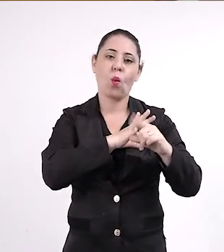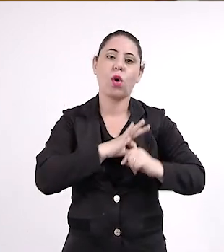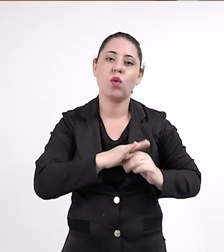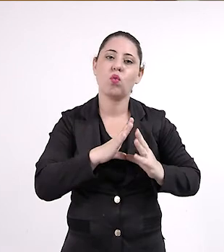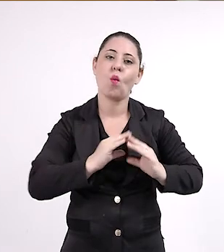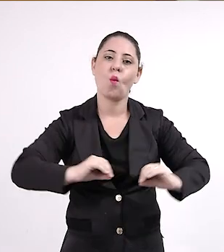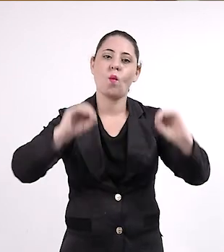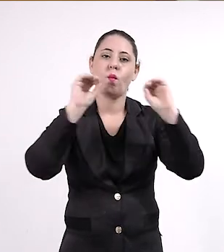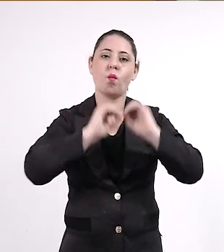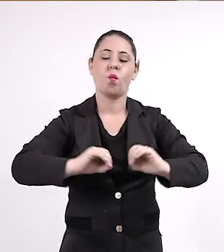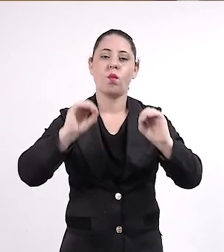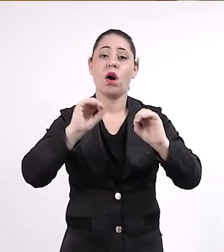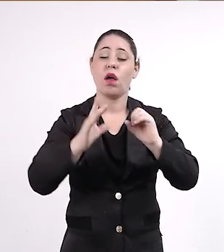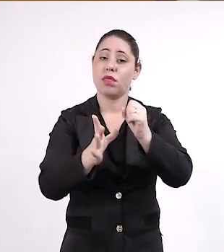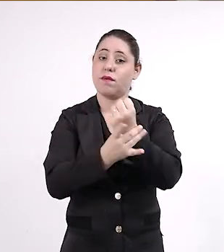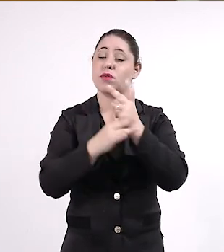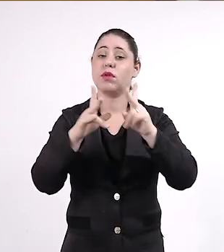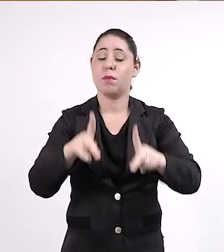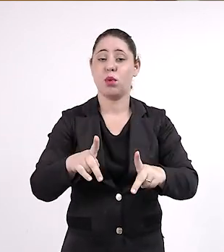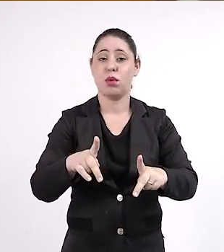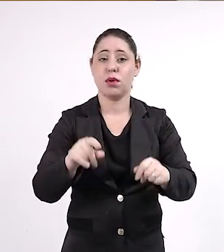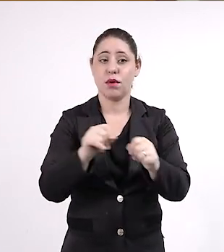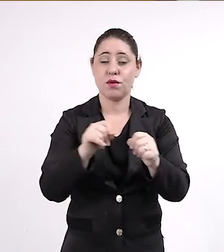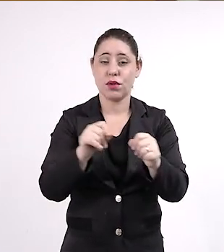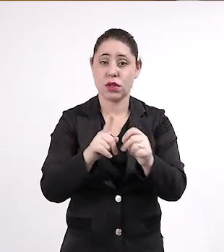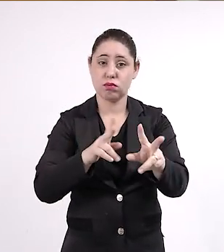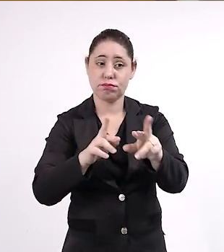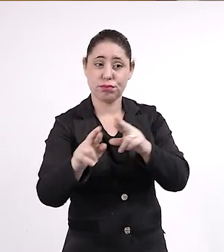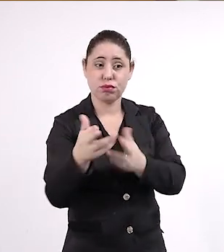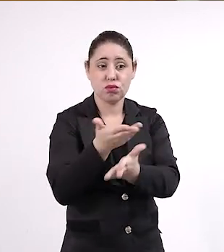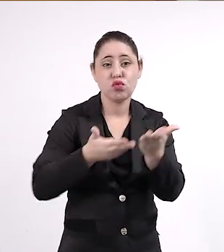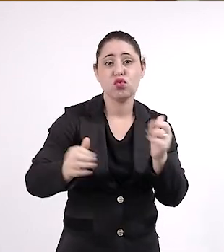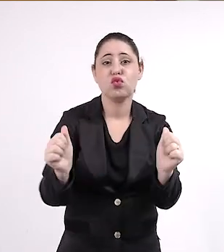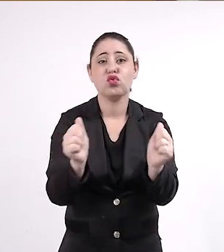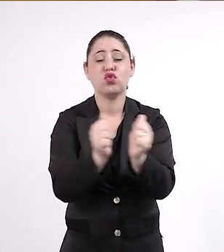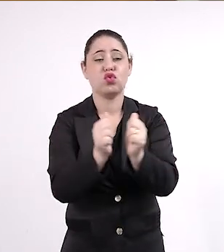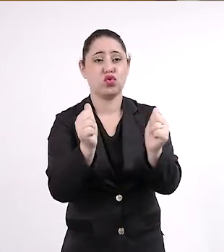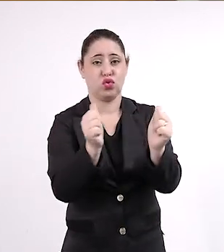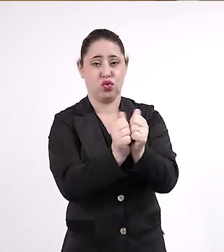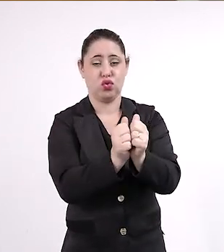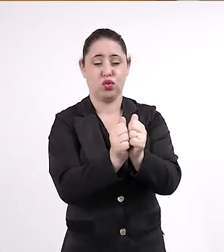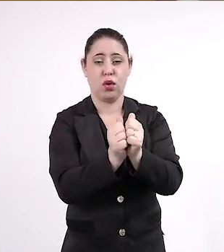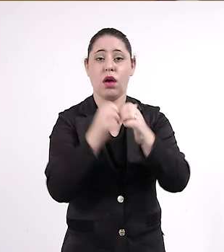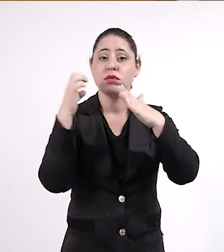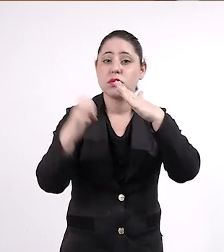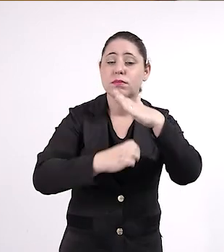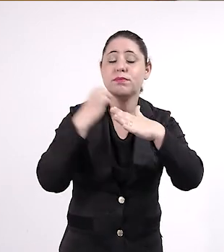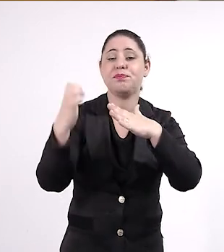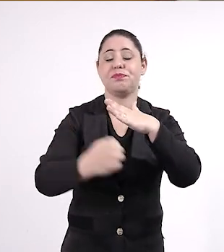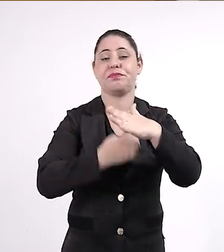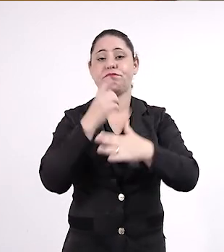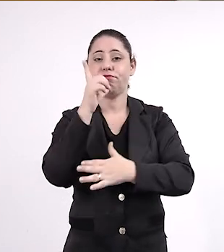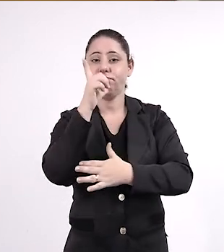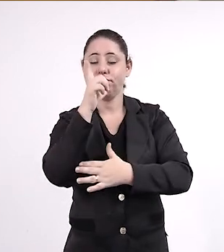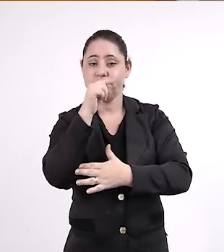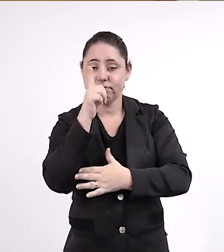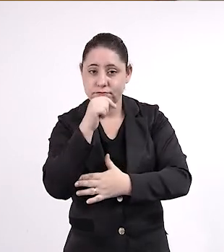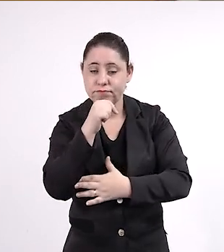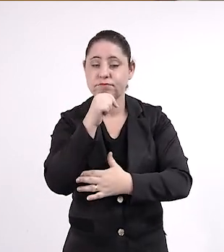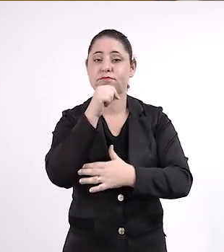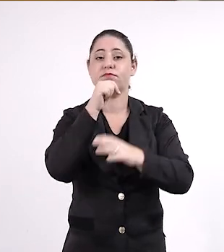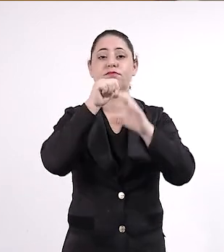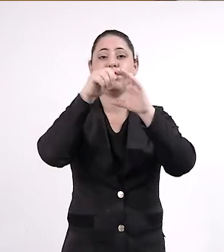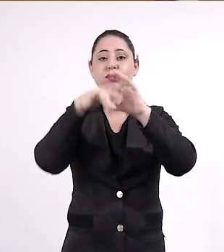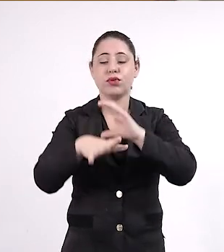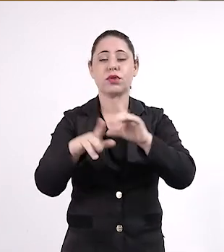gravidade. Então, a Defensoria trabalhou nessas áreas, fazendo ingerências junto às concessionárias para que